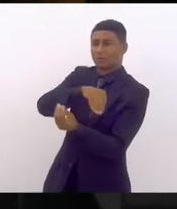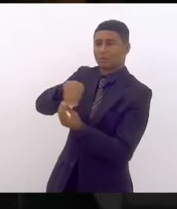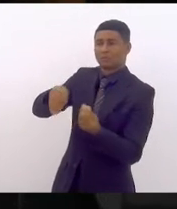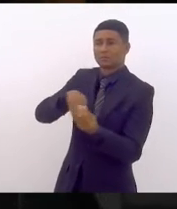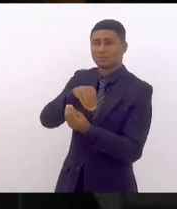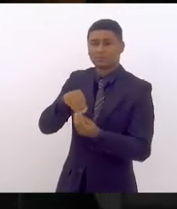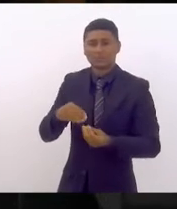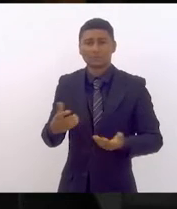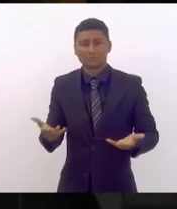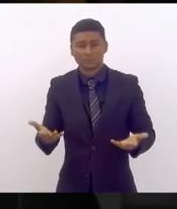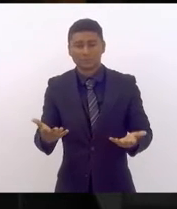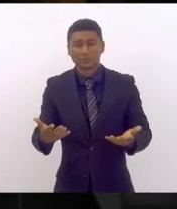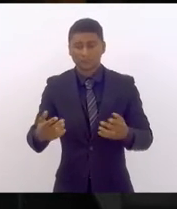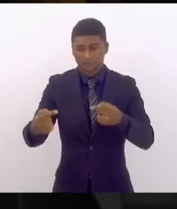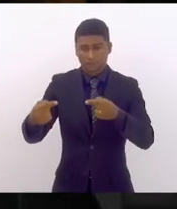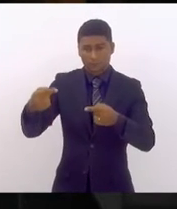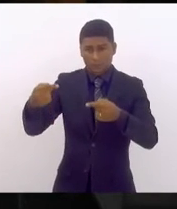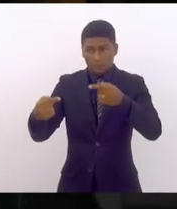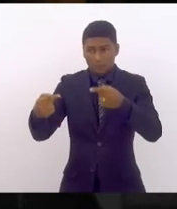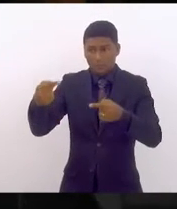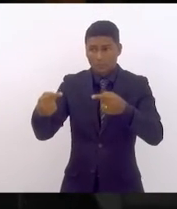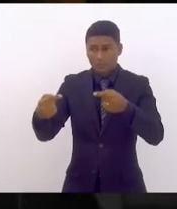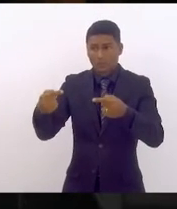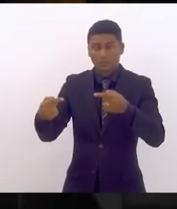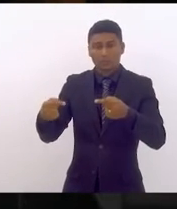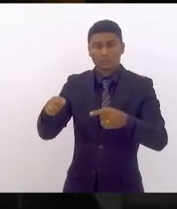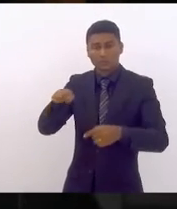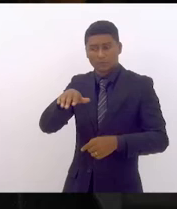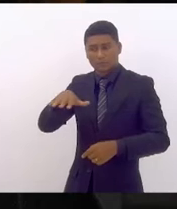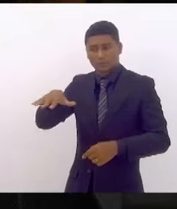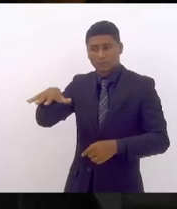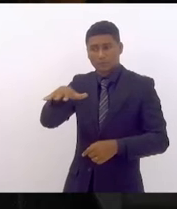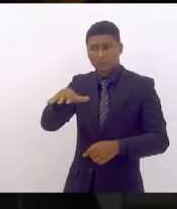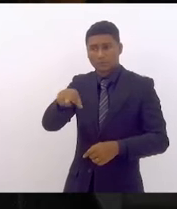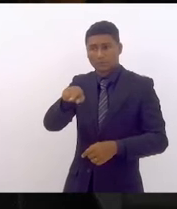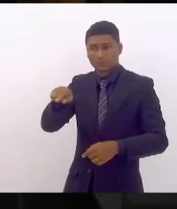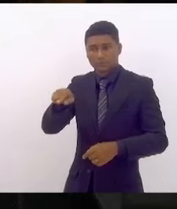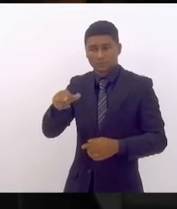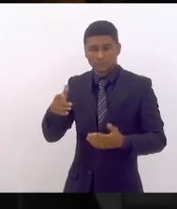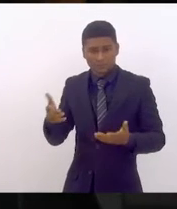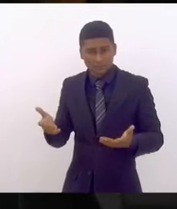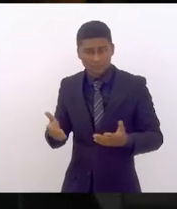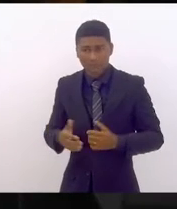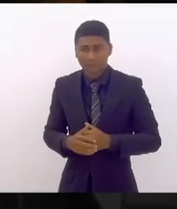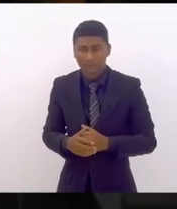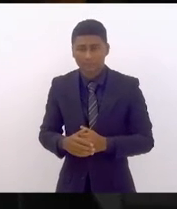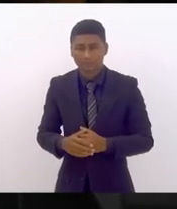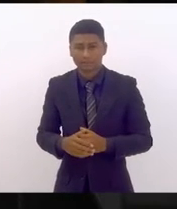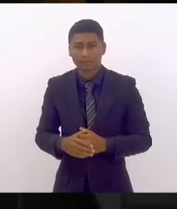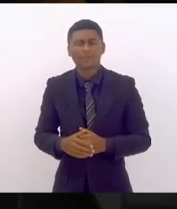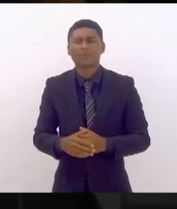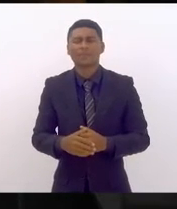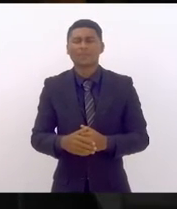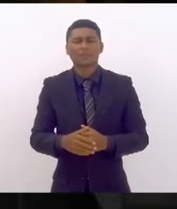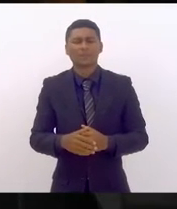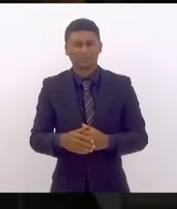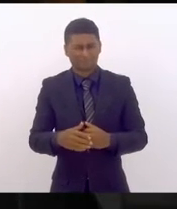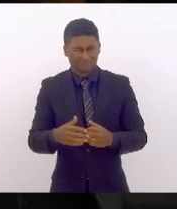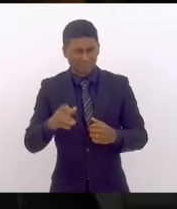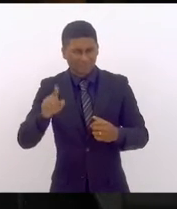corporativismo da classe política não deveria ser para proteger